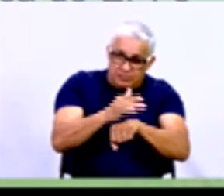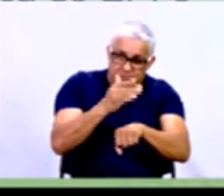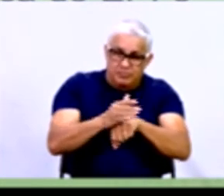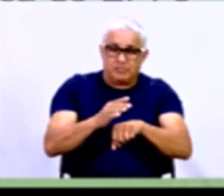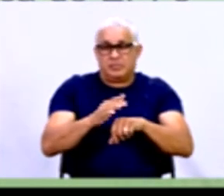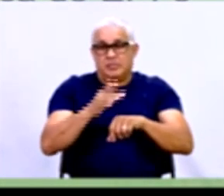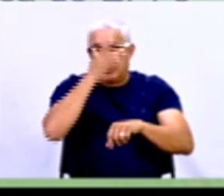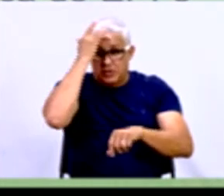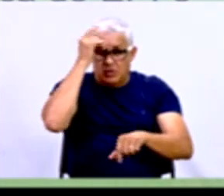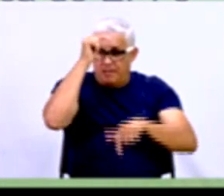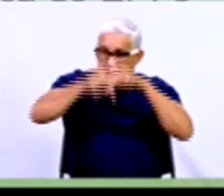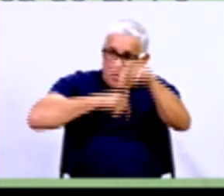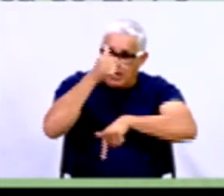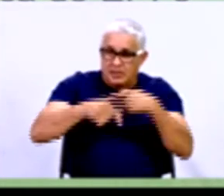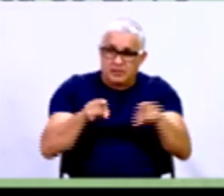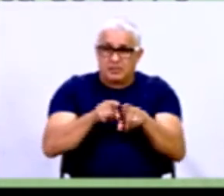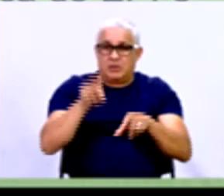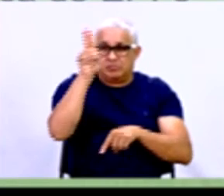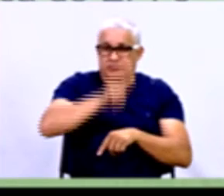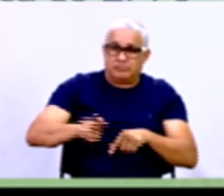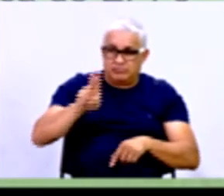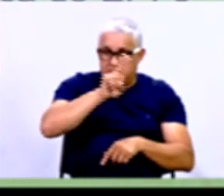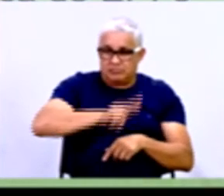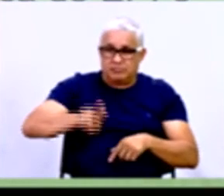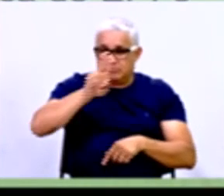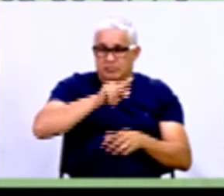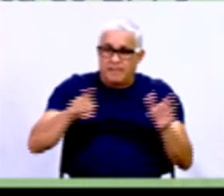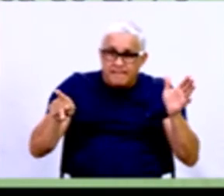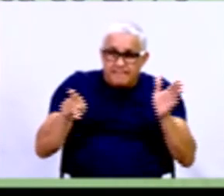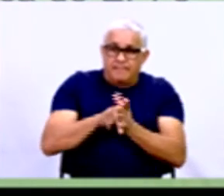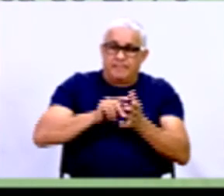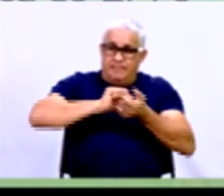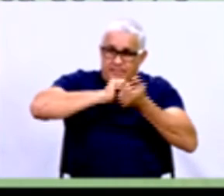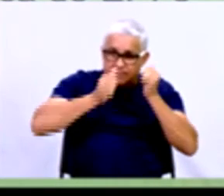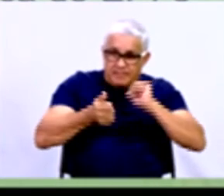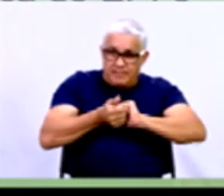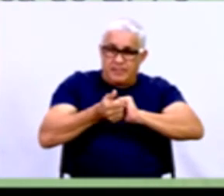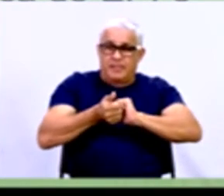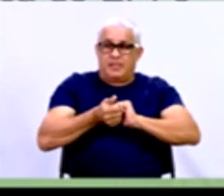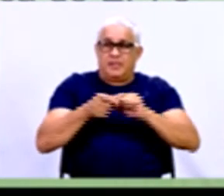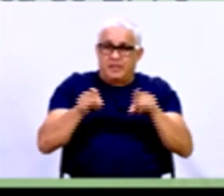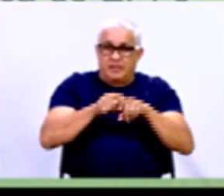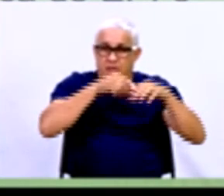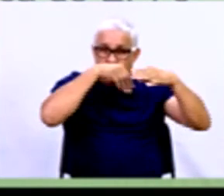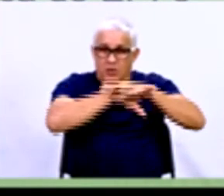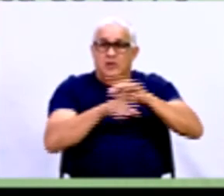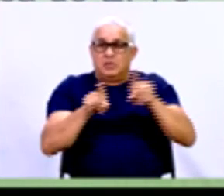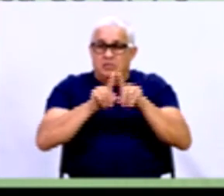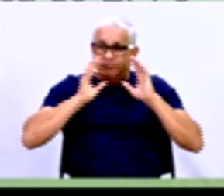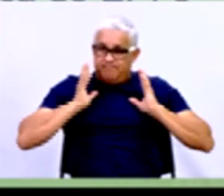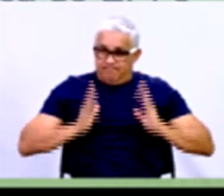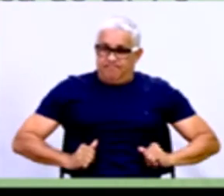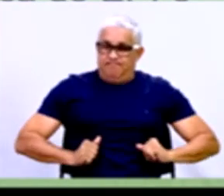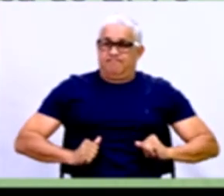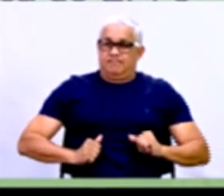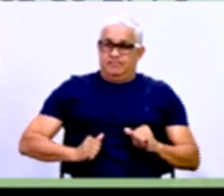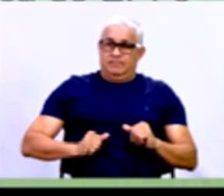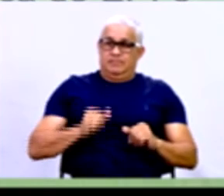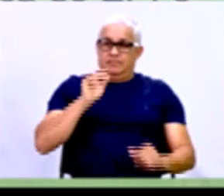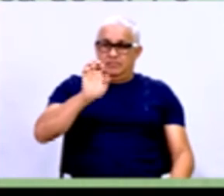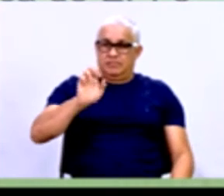adequado, ok? Nós tratamos sobre isso aqui há pouco. Orientar, inclusive, quanto à guarda e à conservação do equipamento e,